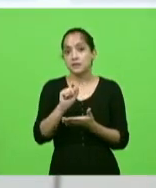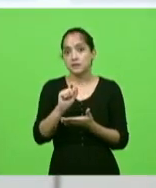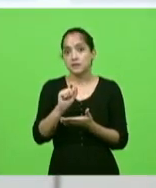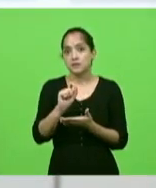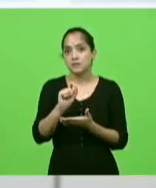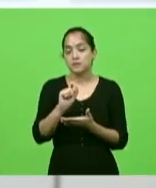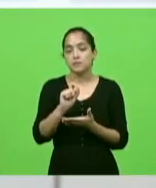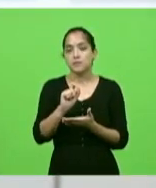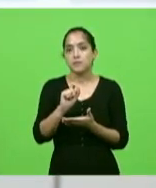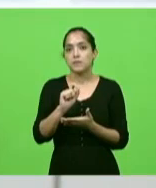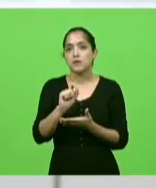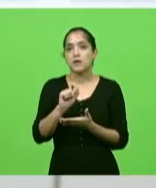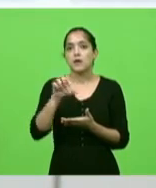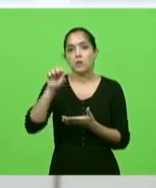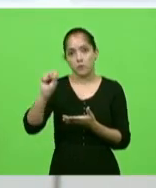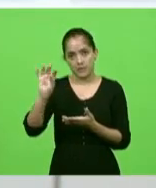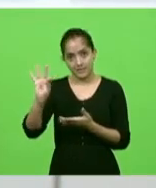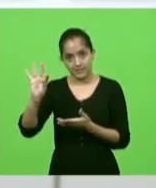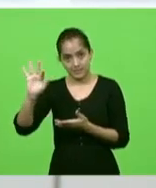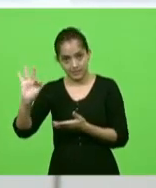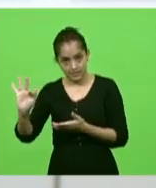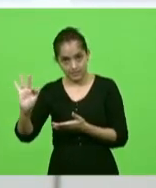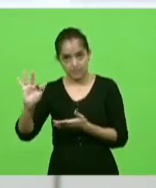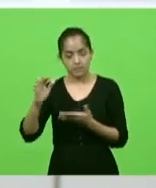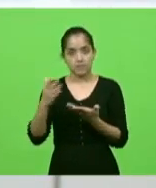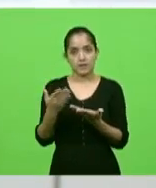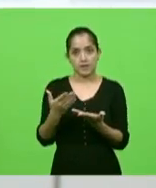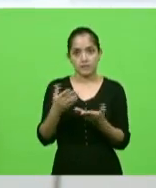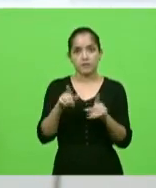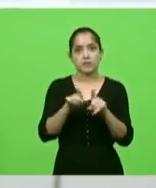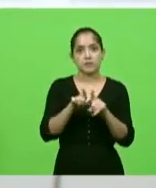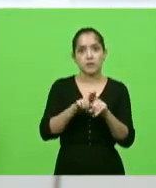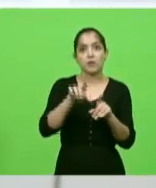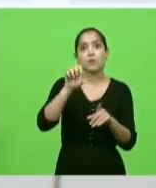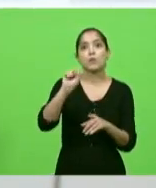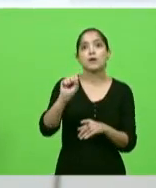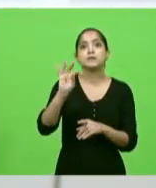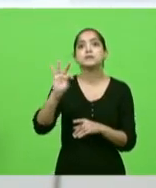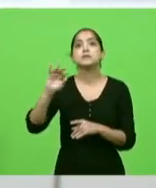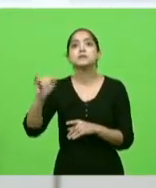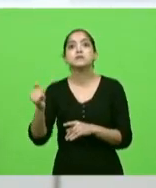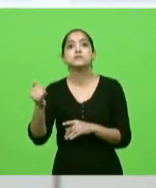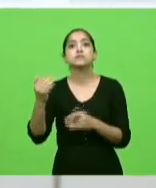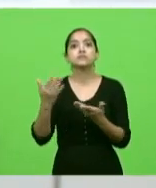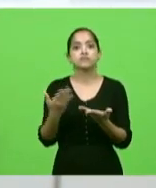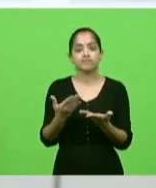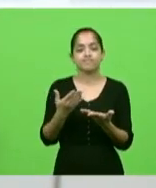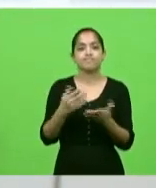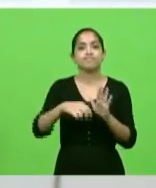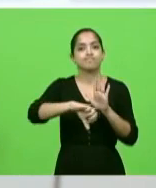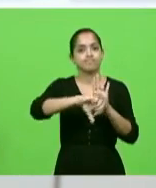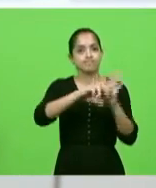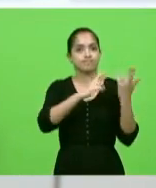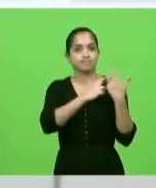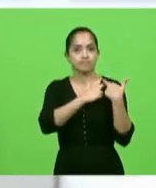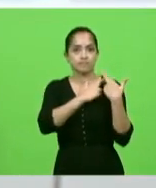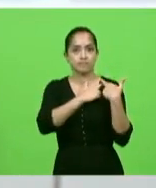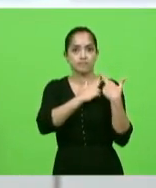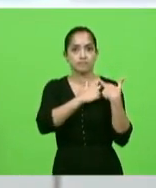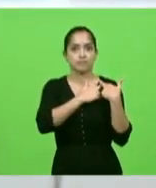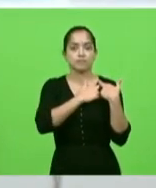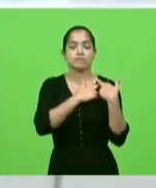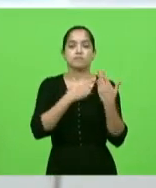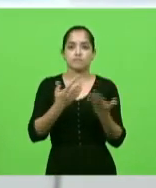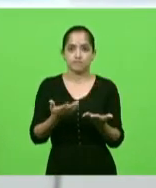haja Vista que o STJ em demandas envolvendo conduta de agente público e crimes de responsabilidade o